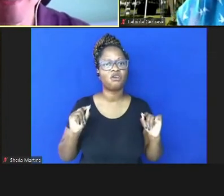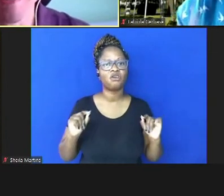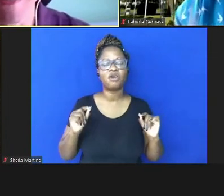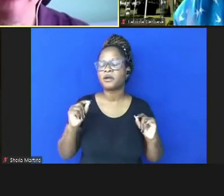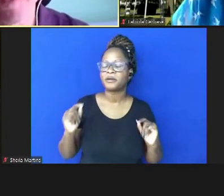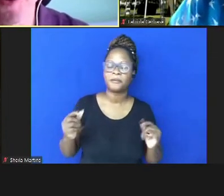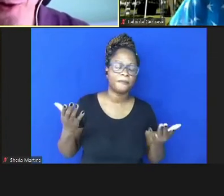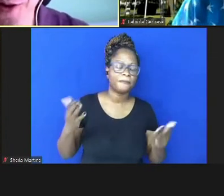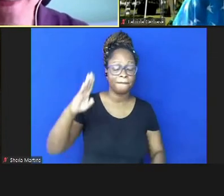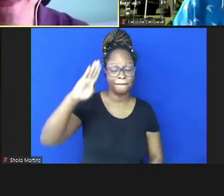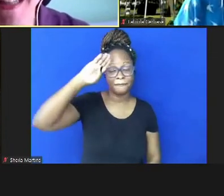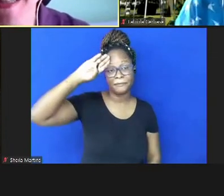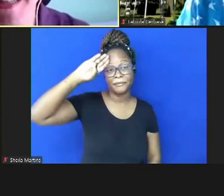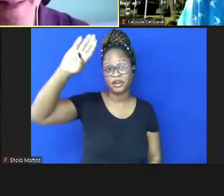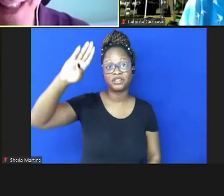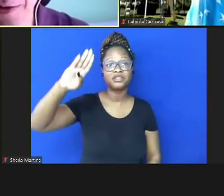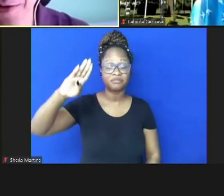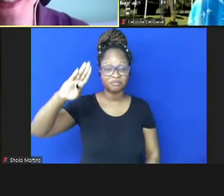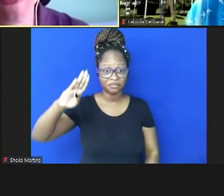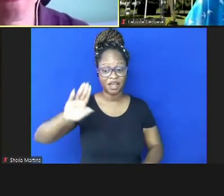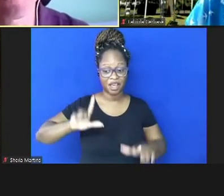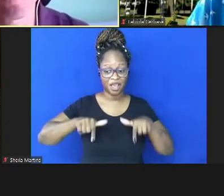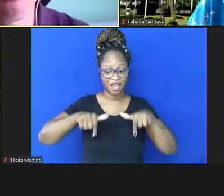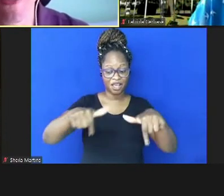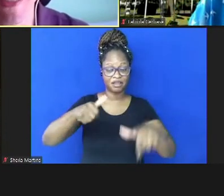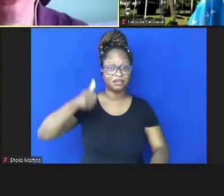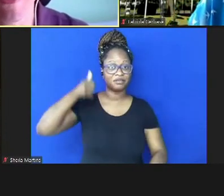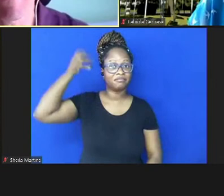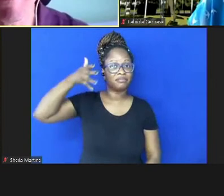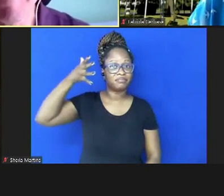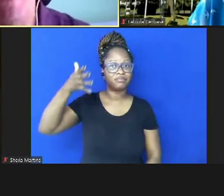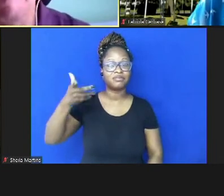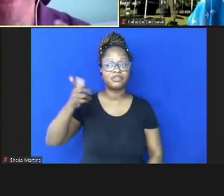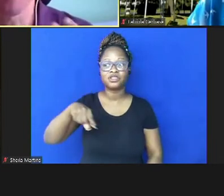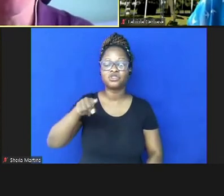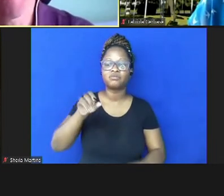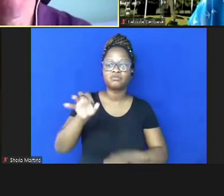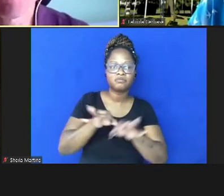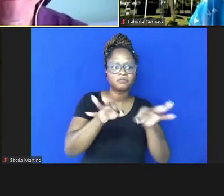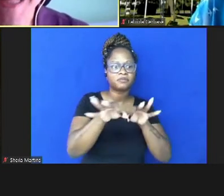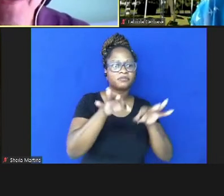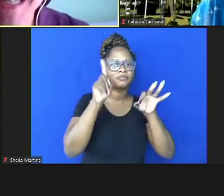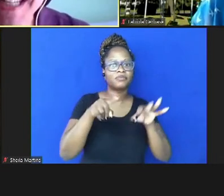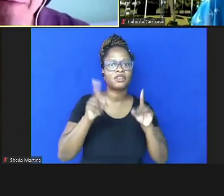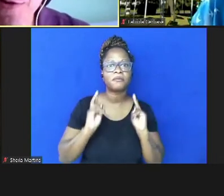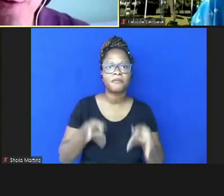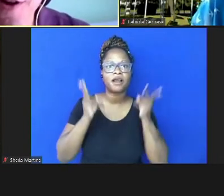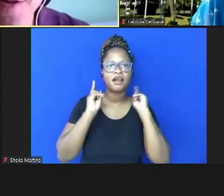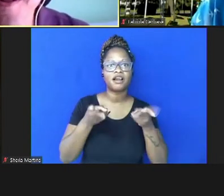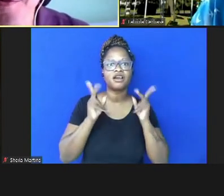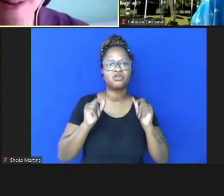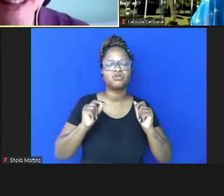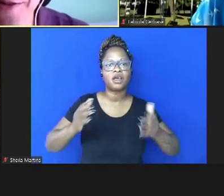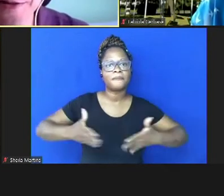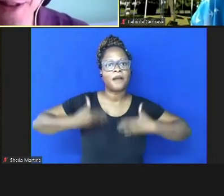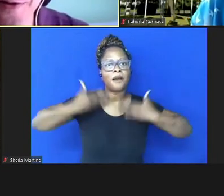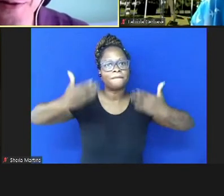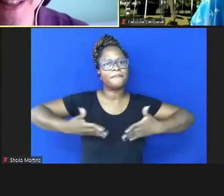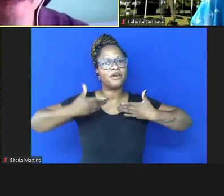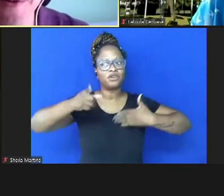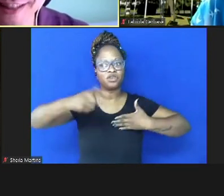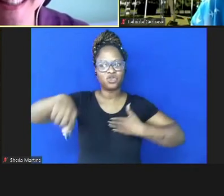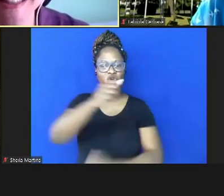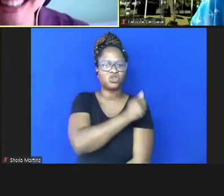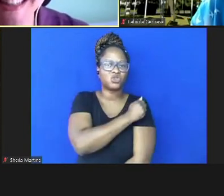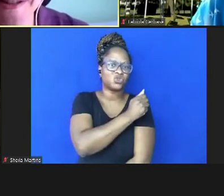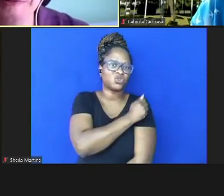grandes motores também desse evento que a gente tentou montar é manter, né, o estado de ânimo dos nossos estudantes, e eu não tenho dúvida